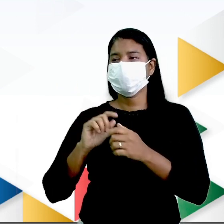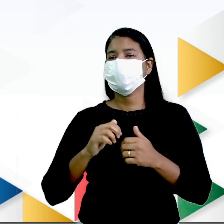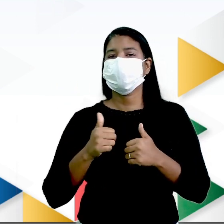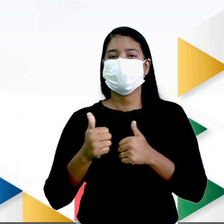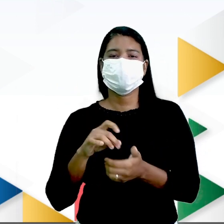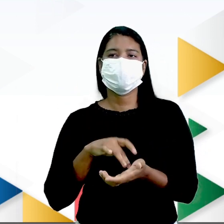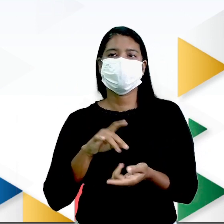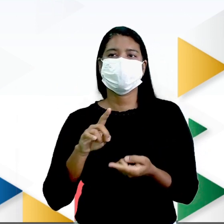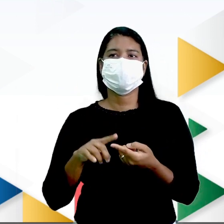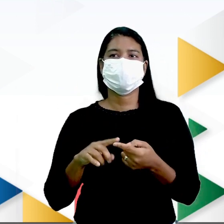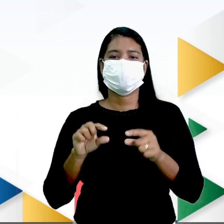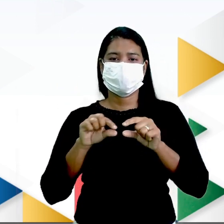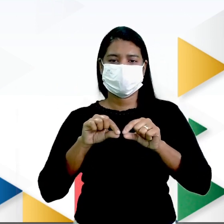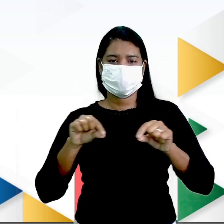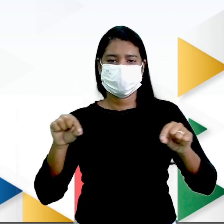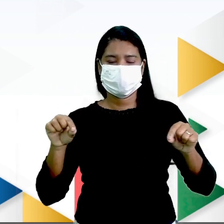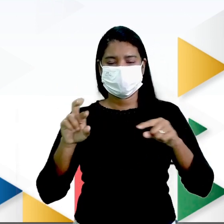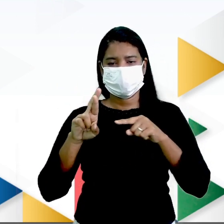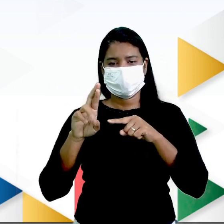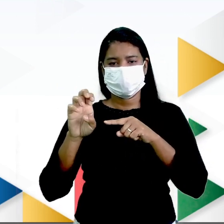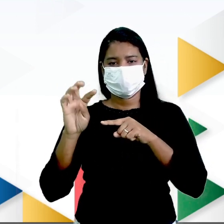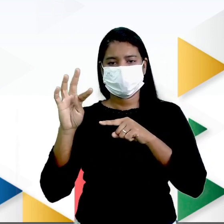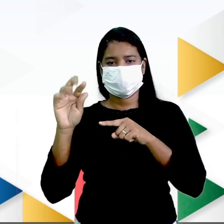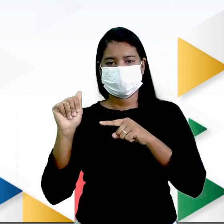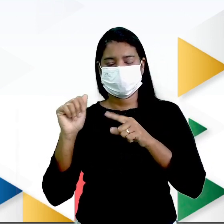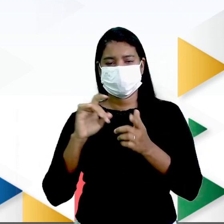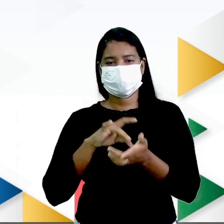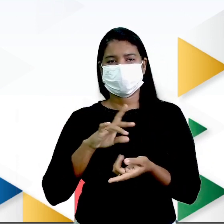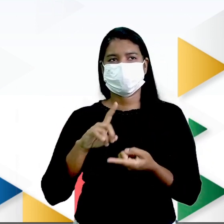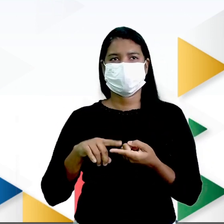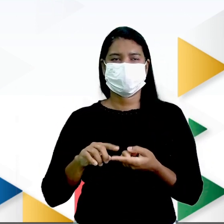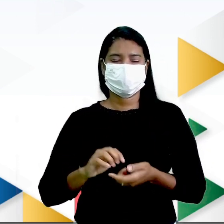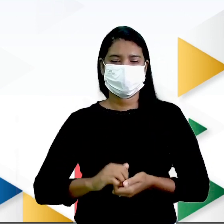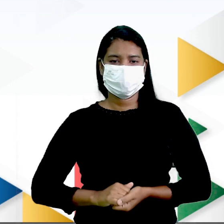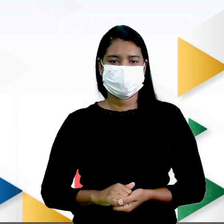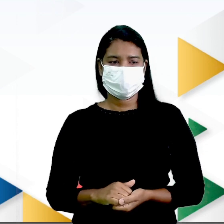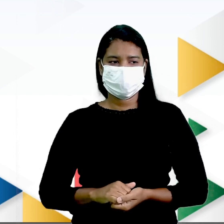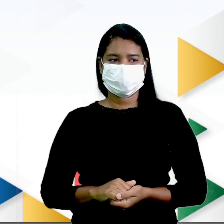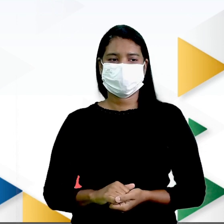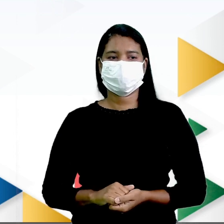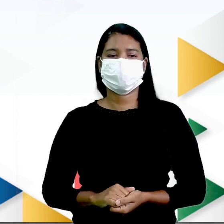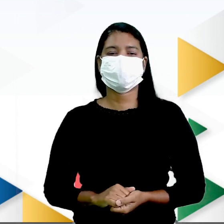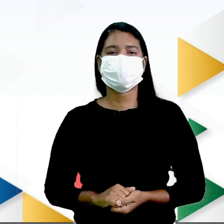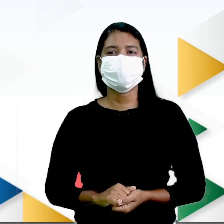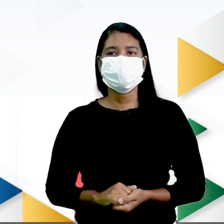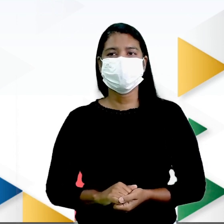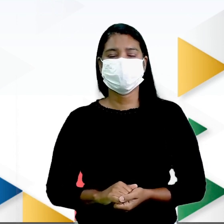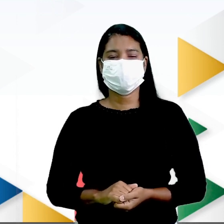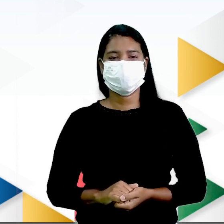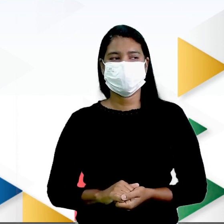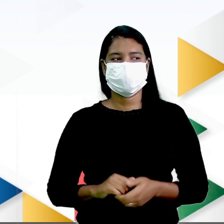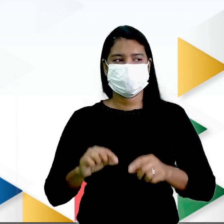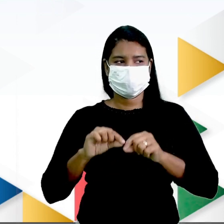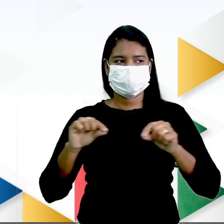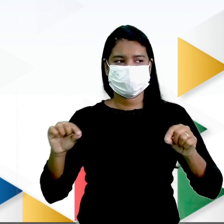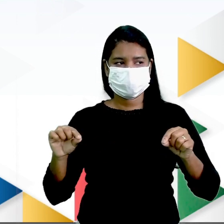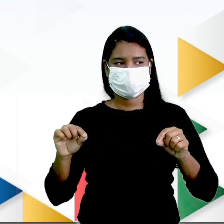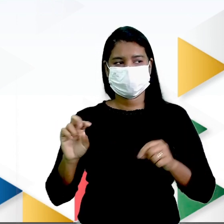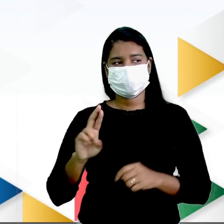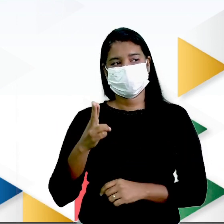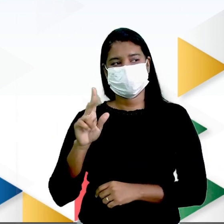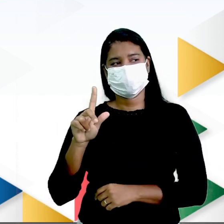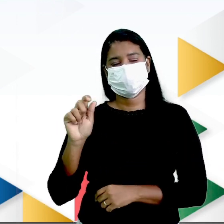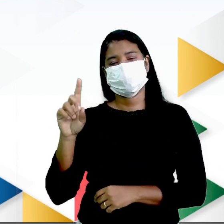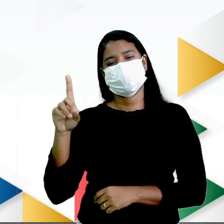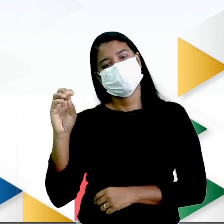segmento de reta do contorno do polígono, a gente chama de lado, ou a gente chama de semi-reta, né, também,